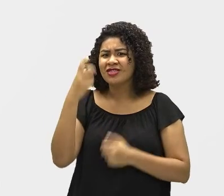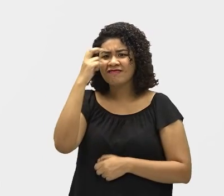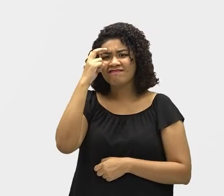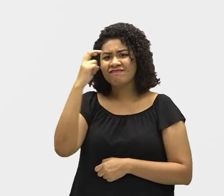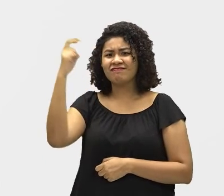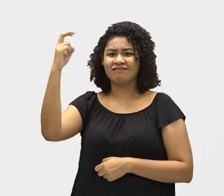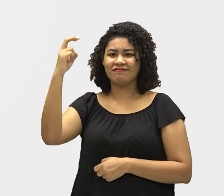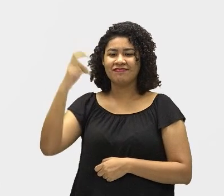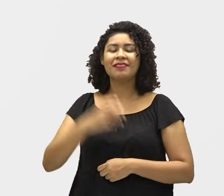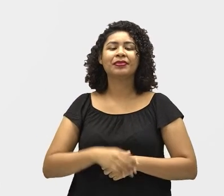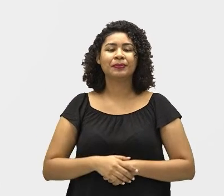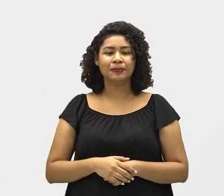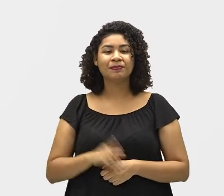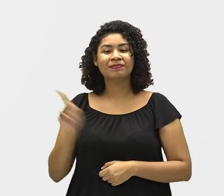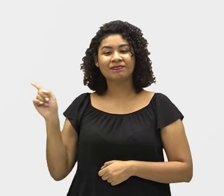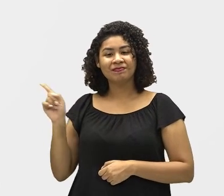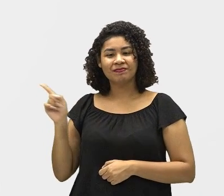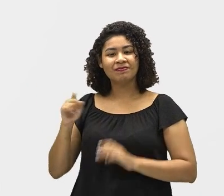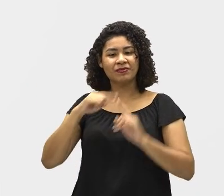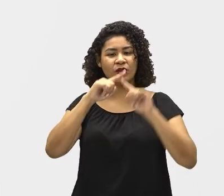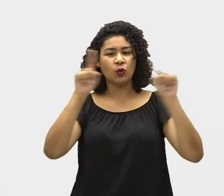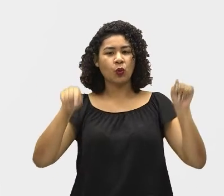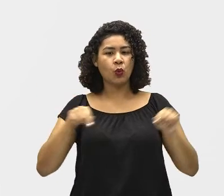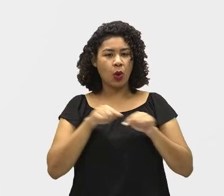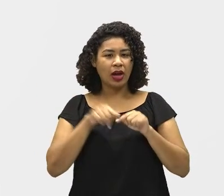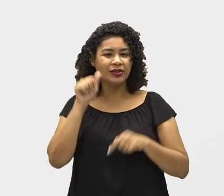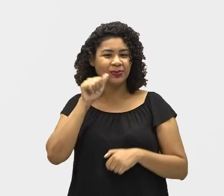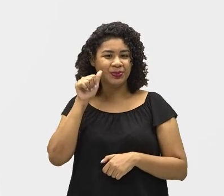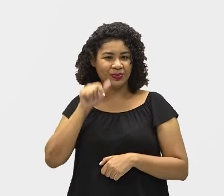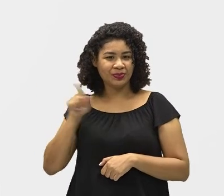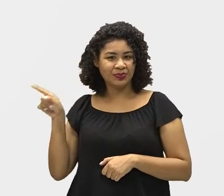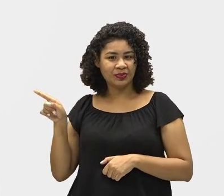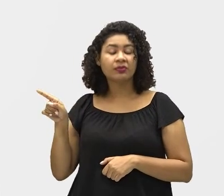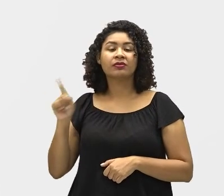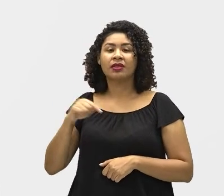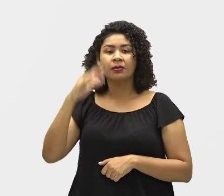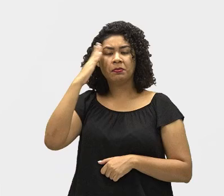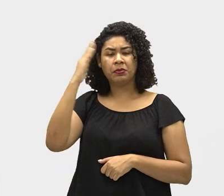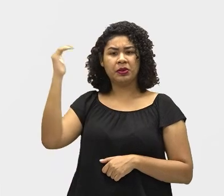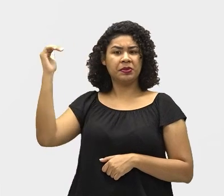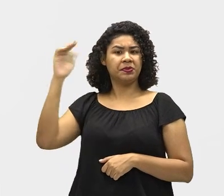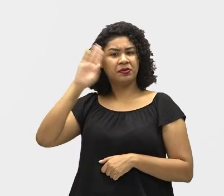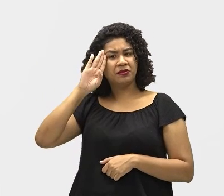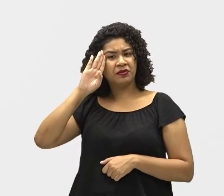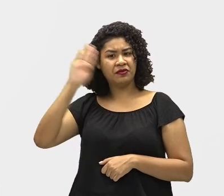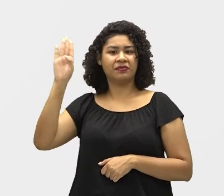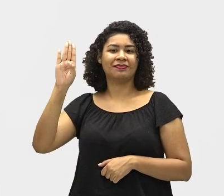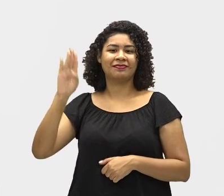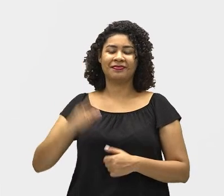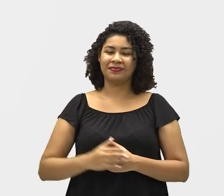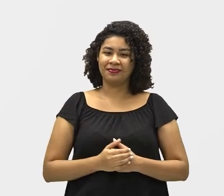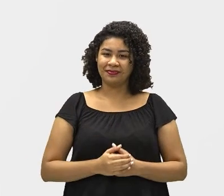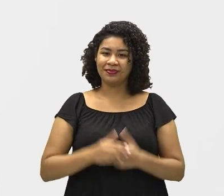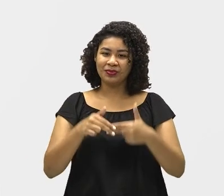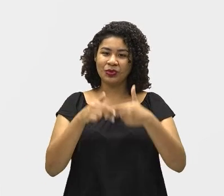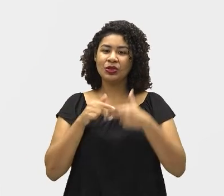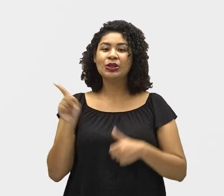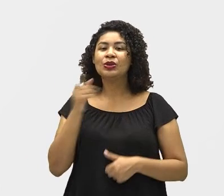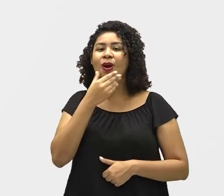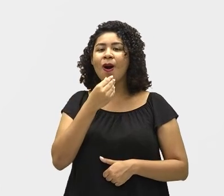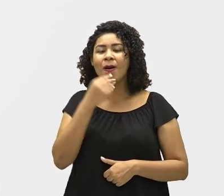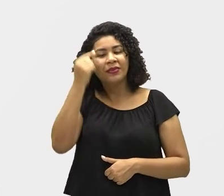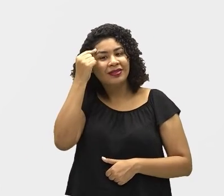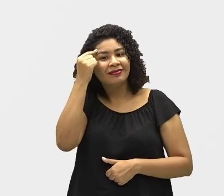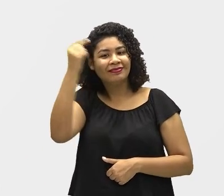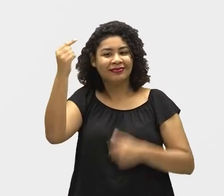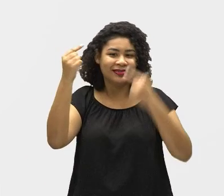Lisa é a última cena e a última ceia, perdão, são suas obras-primas. Então, claro que ele foi um grande inventor nesse momento e